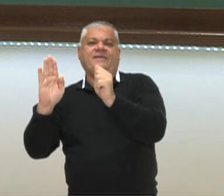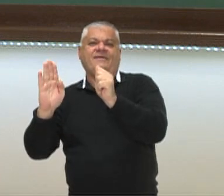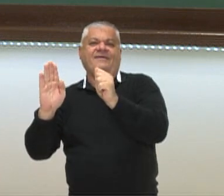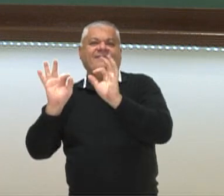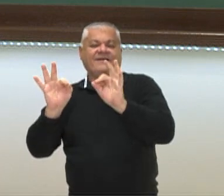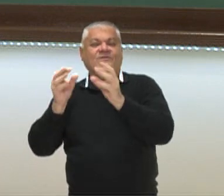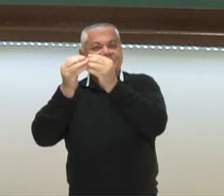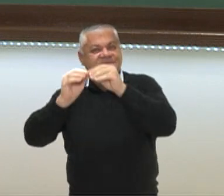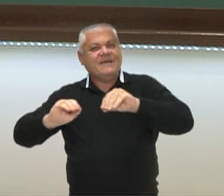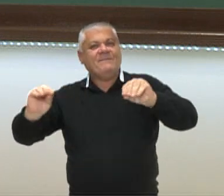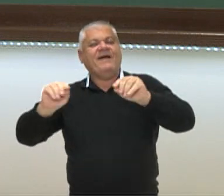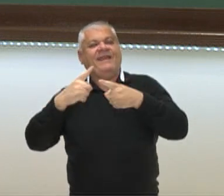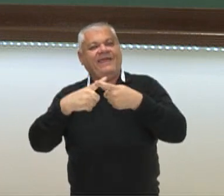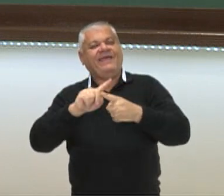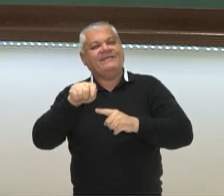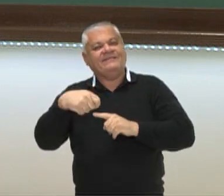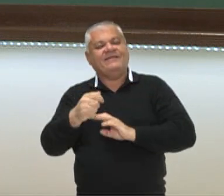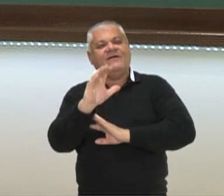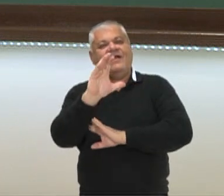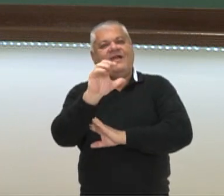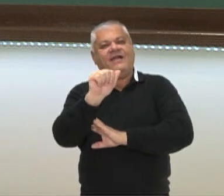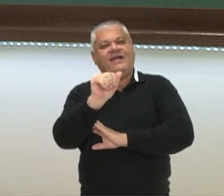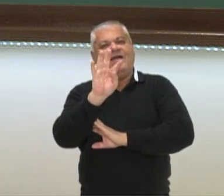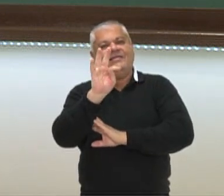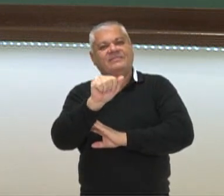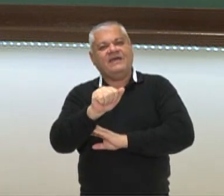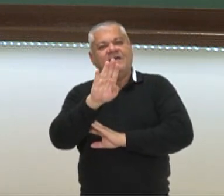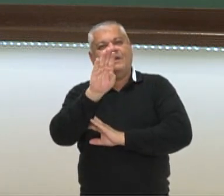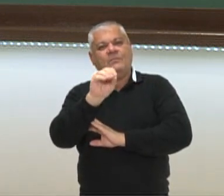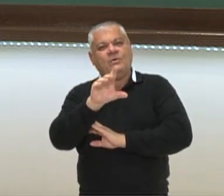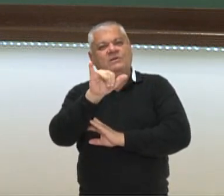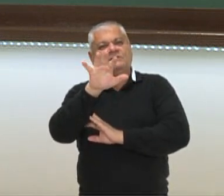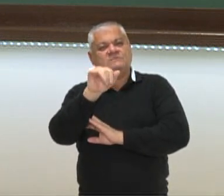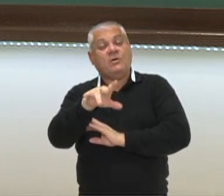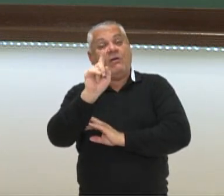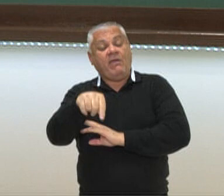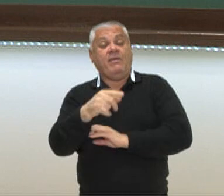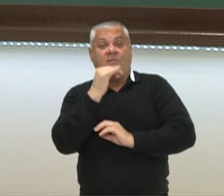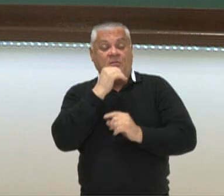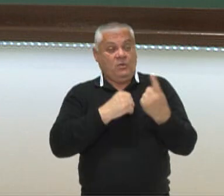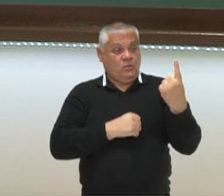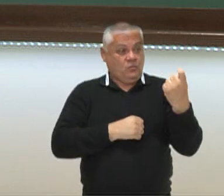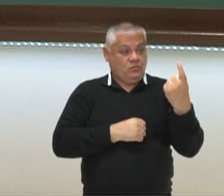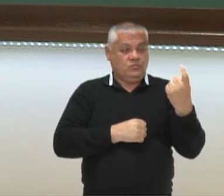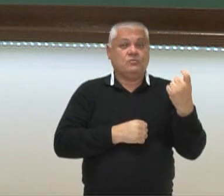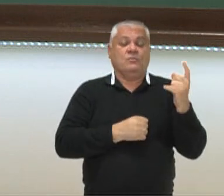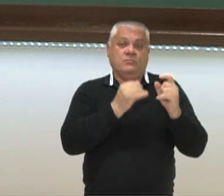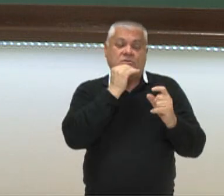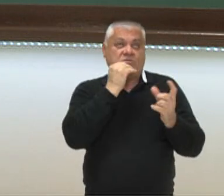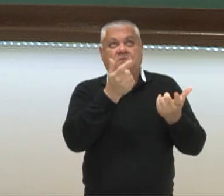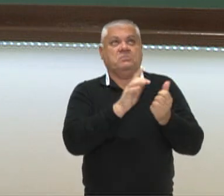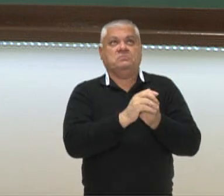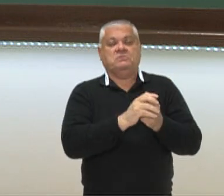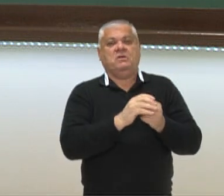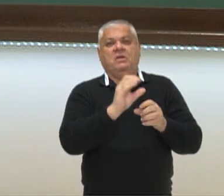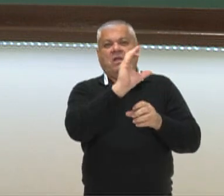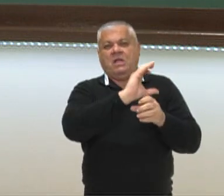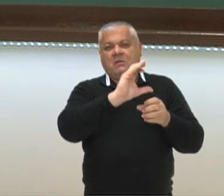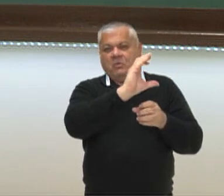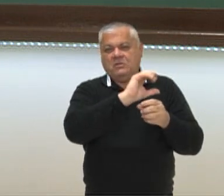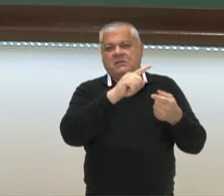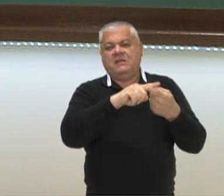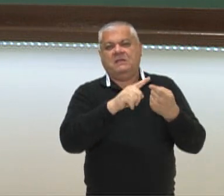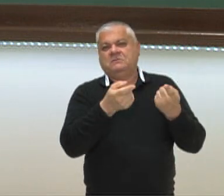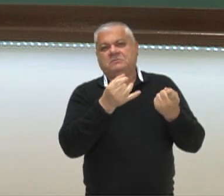Nas reações de degradação, uma substância única, por exemplo, um carboidrato de cadeia longa ali,